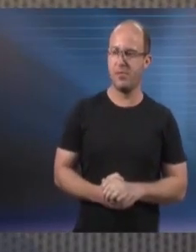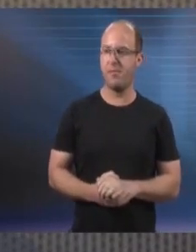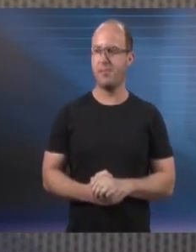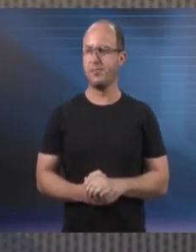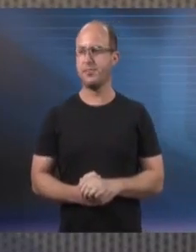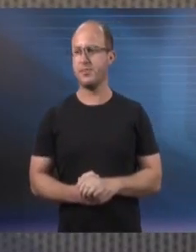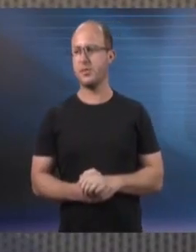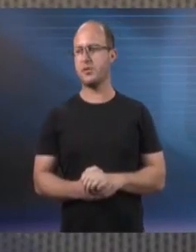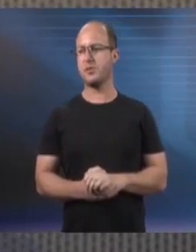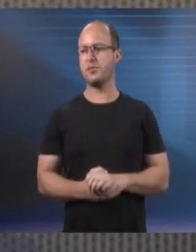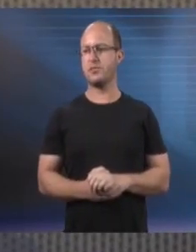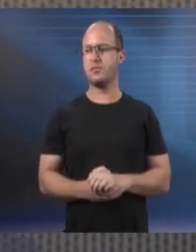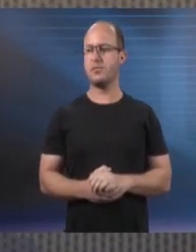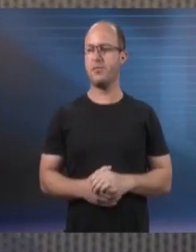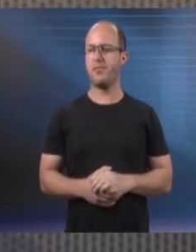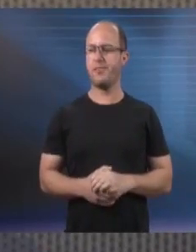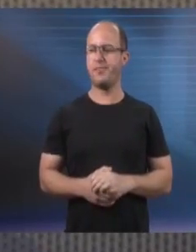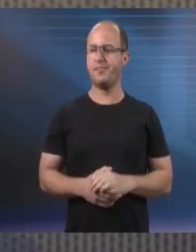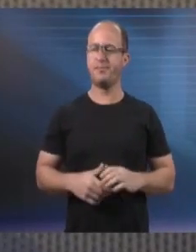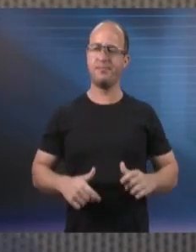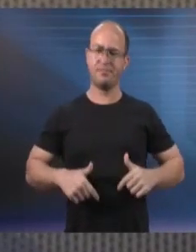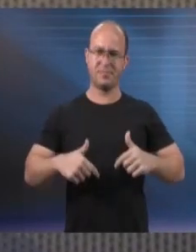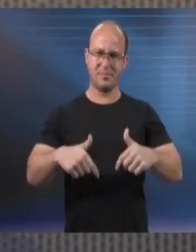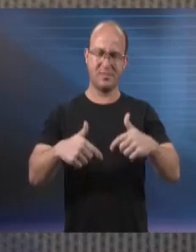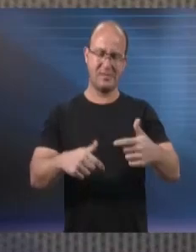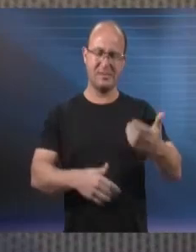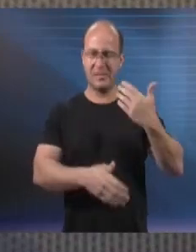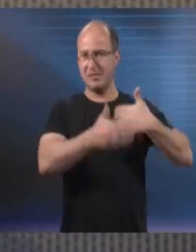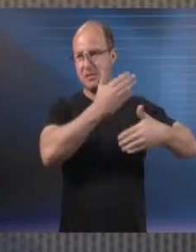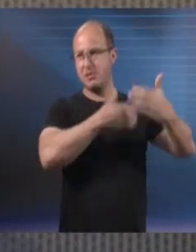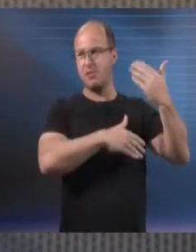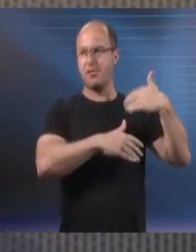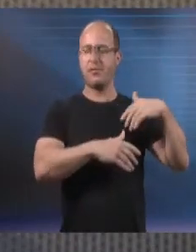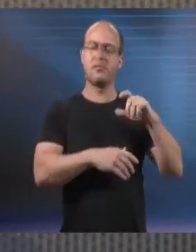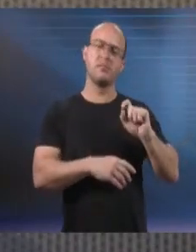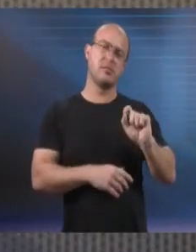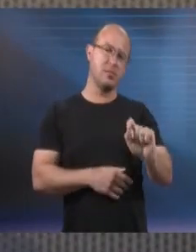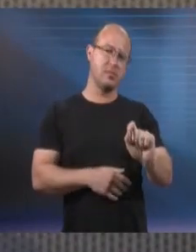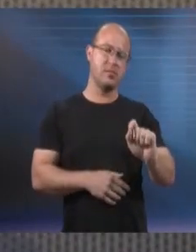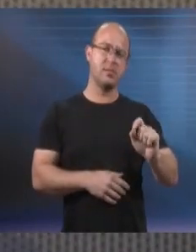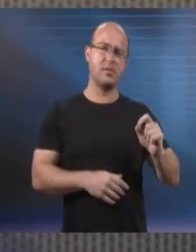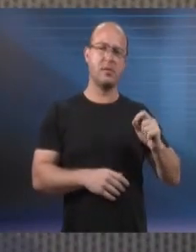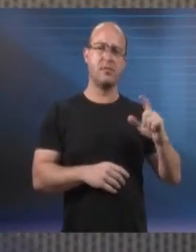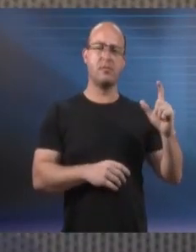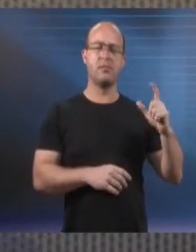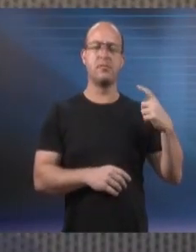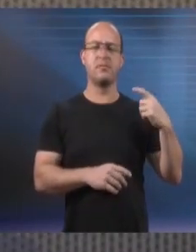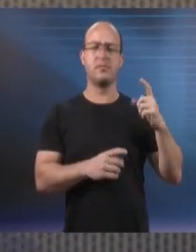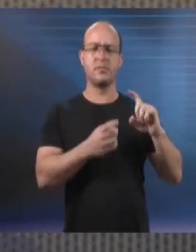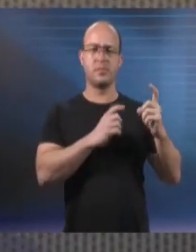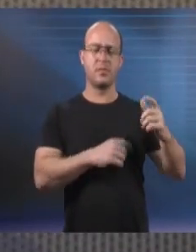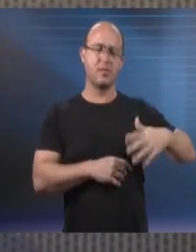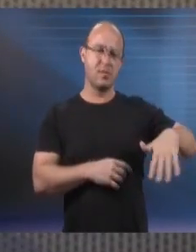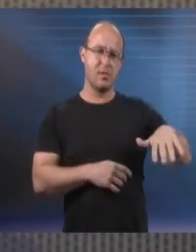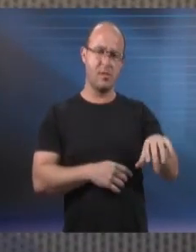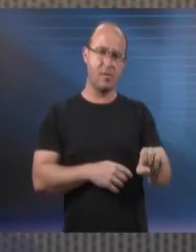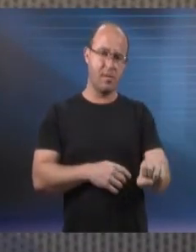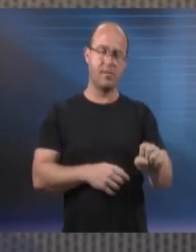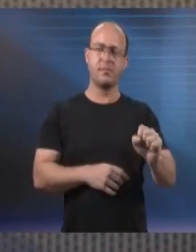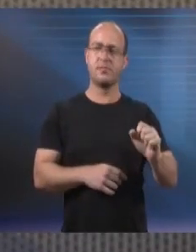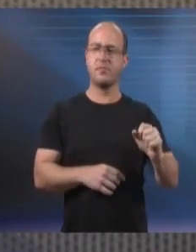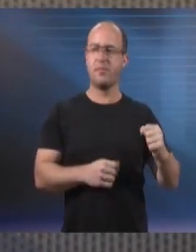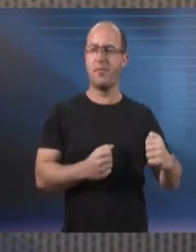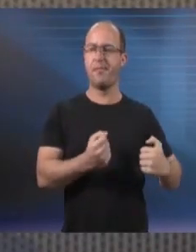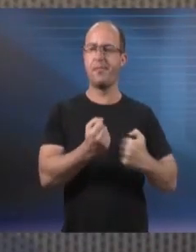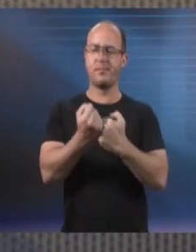refiro a uma luta antiga que vem sendo travada na região do Seridó em